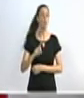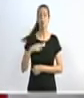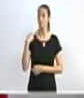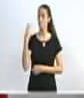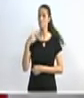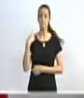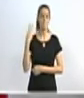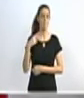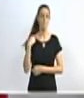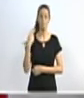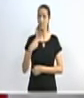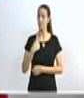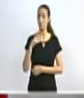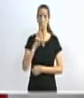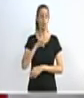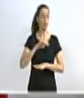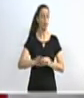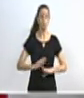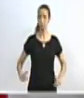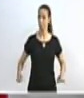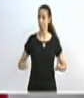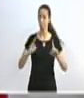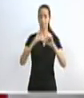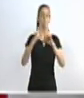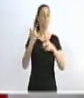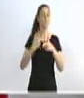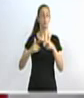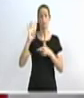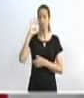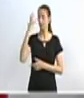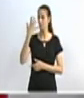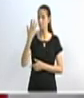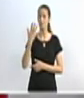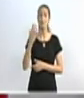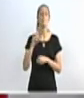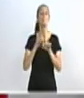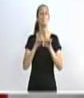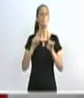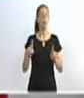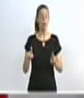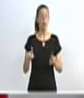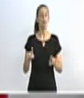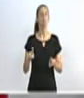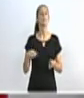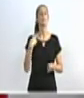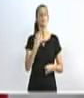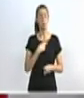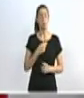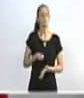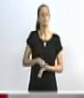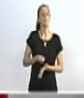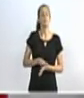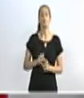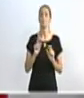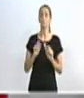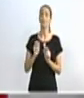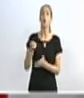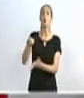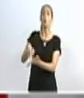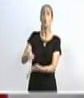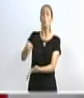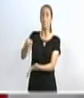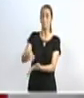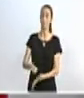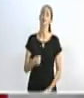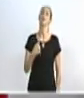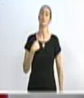que instala antenas de celular, que resolve problema de sinal, de telefonia, é sim nosso dever de cobrar. E este